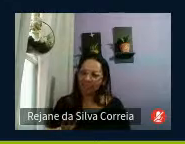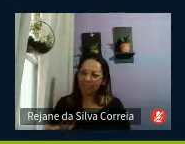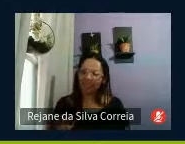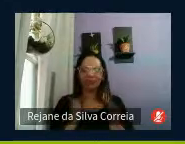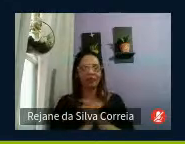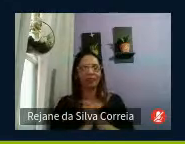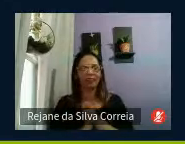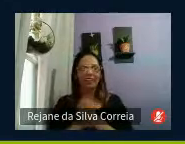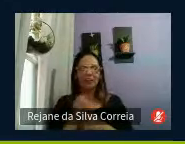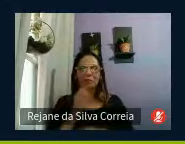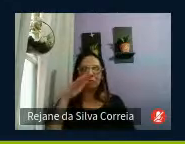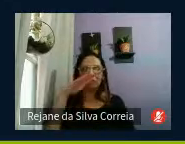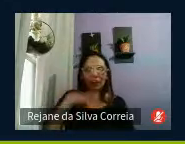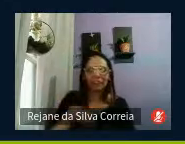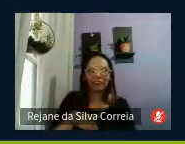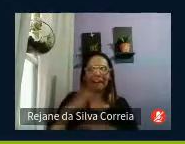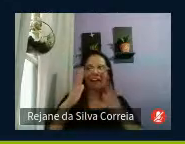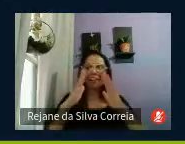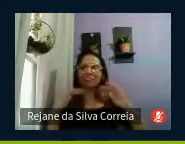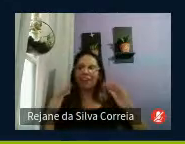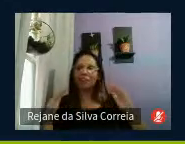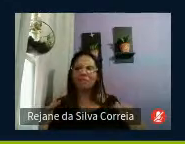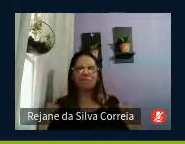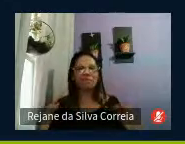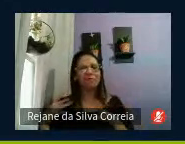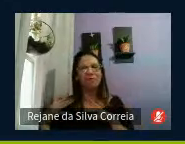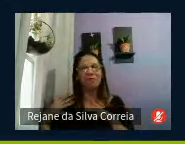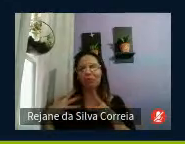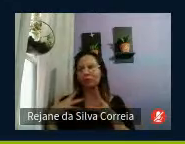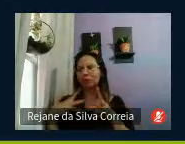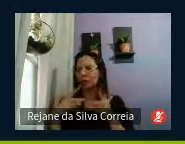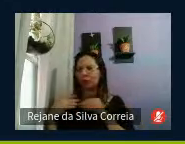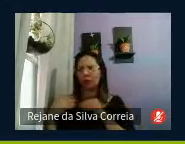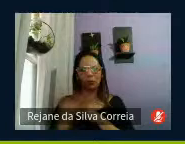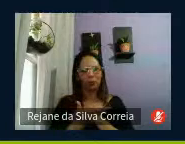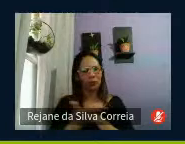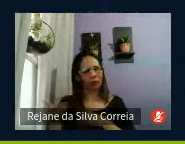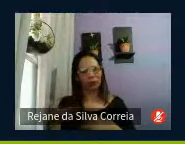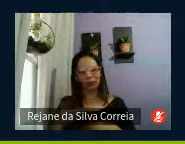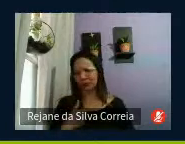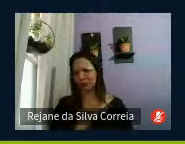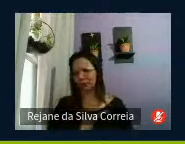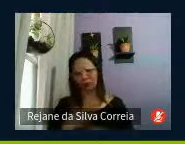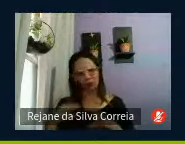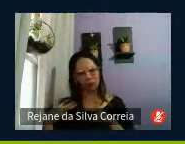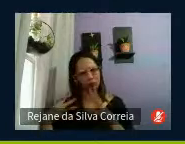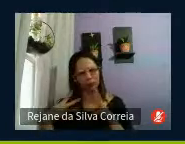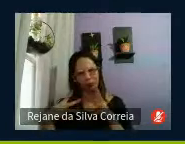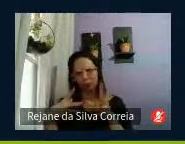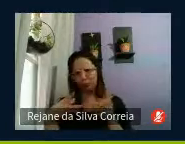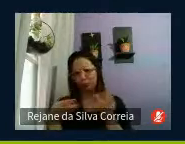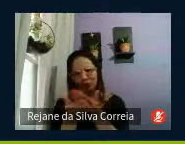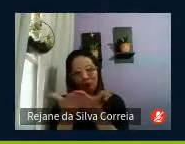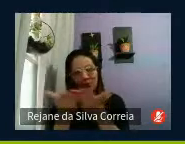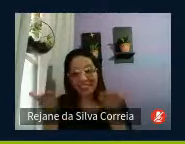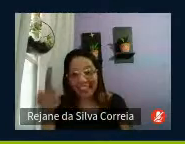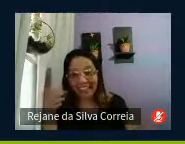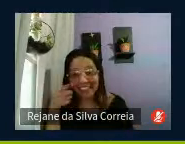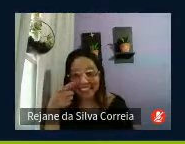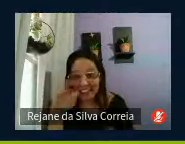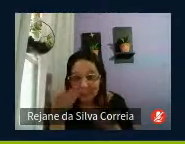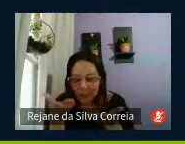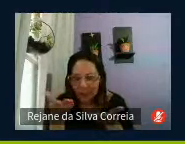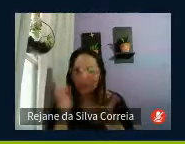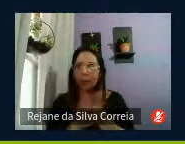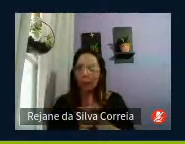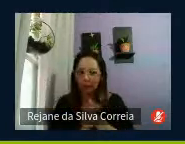Alunos, professores, pais que estiverem assistindo, colegas. Nós estamos muito